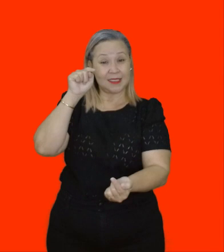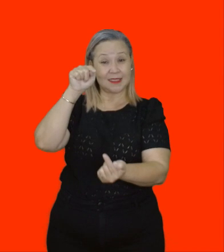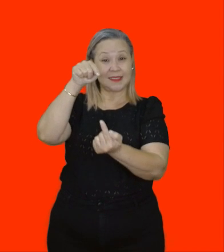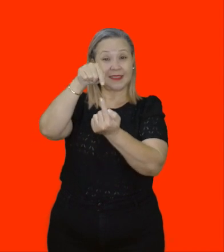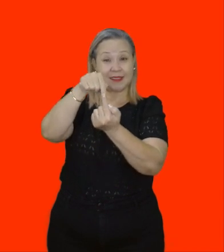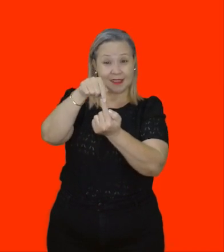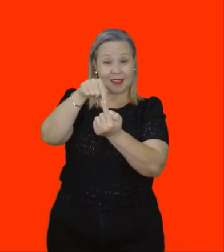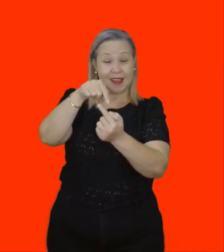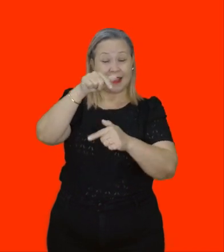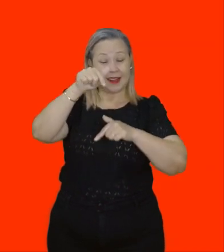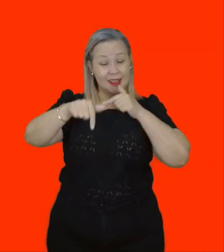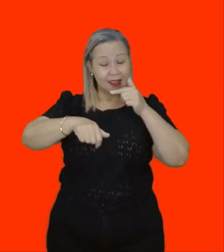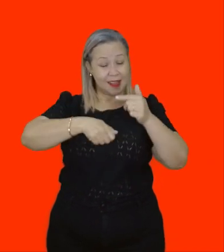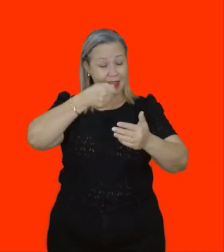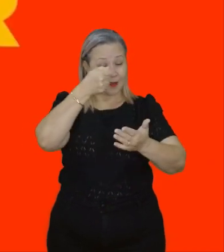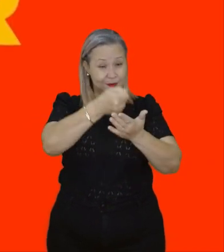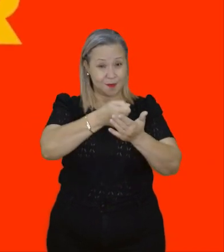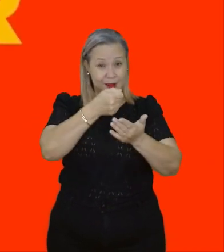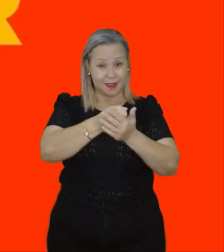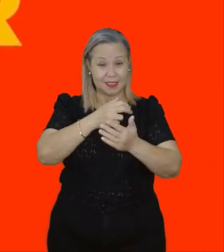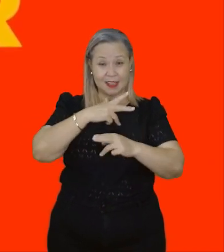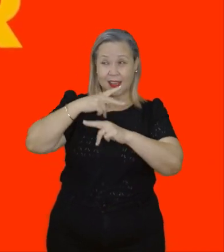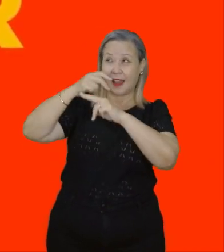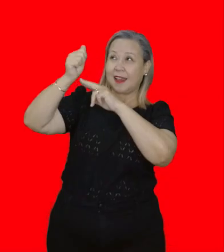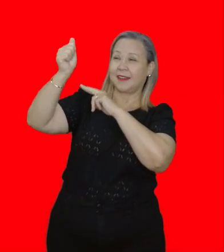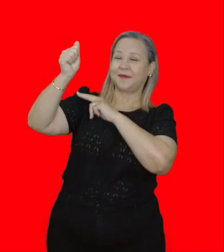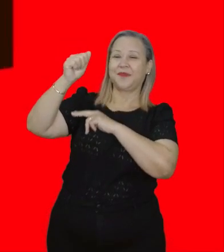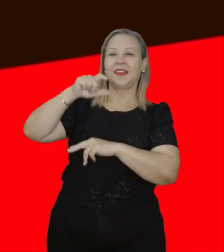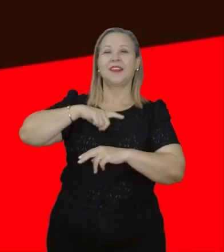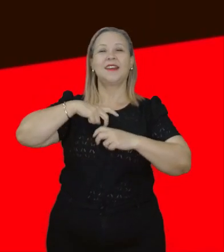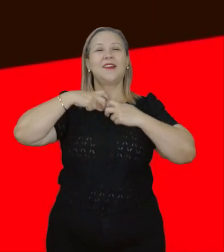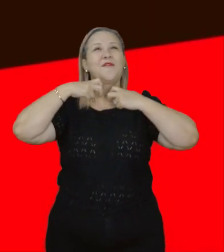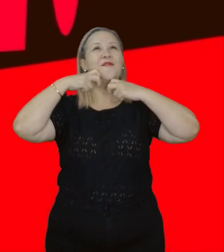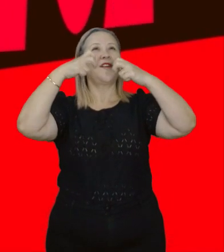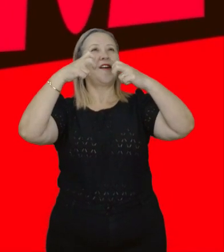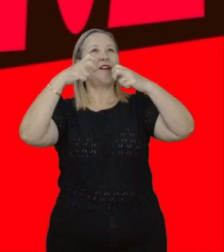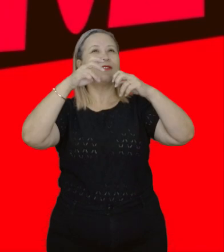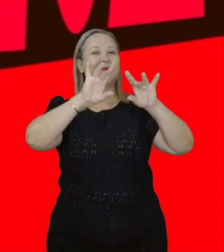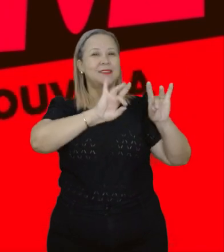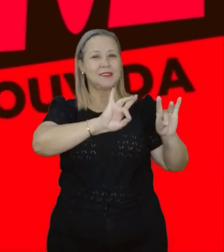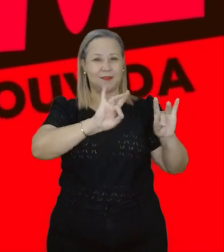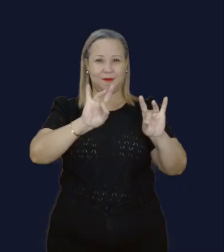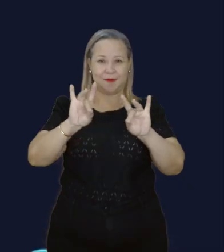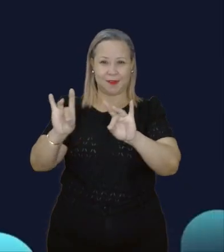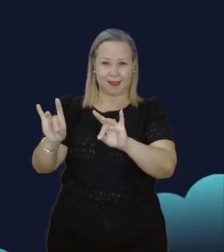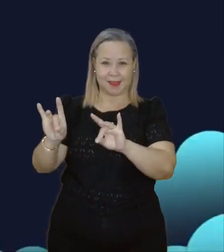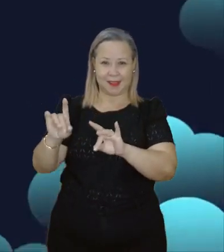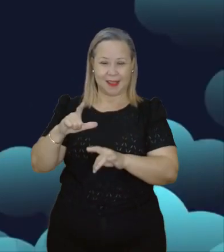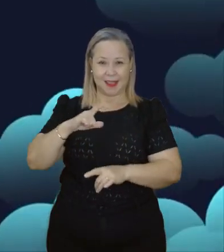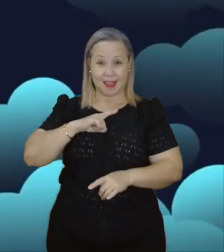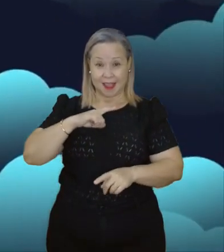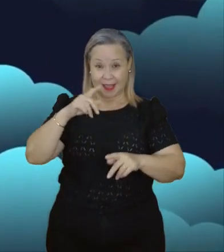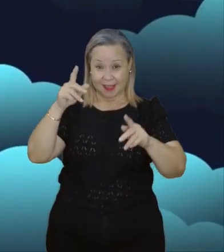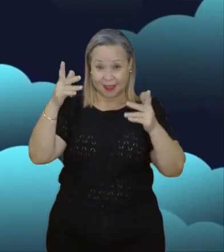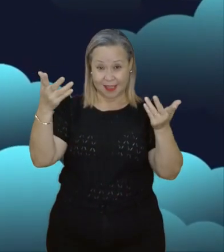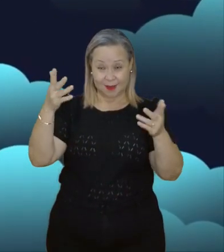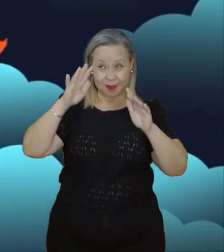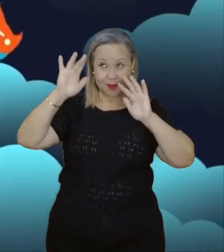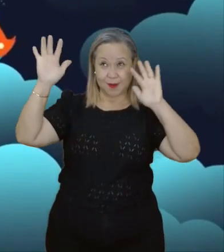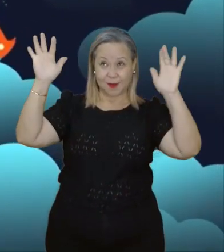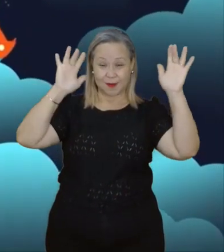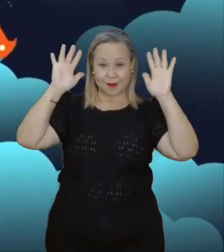sina, batalhando pra vencer. Tenho voz pra ser ouvida,